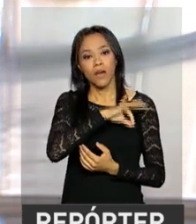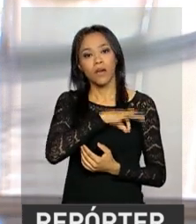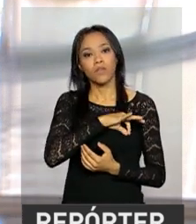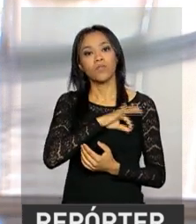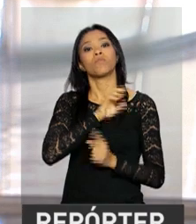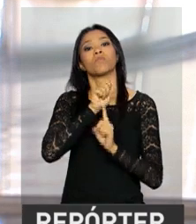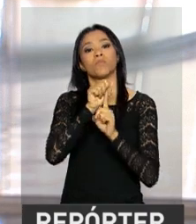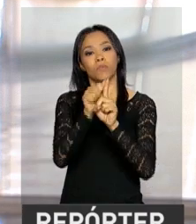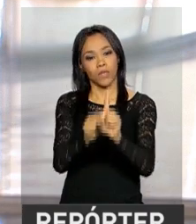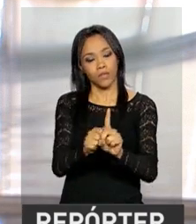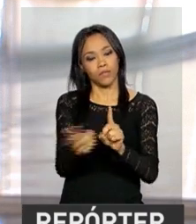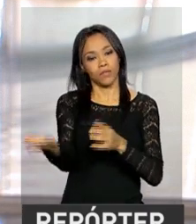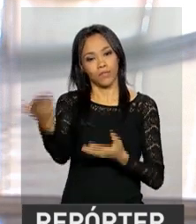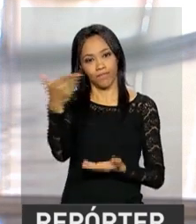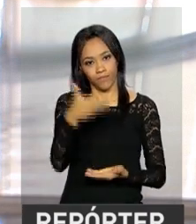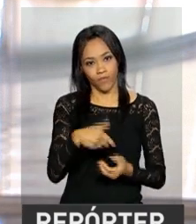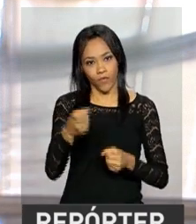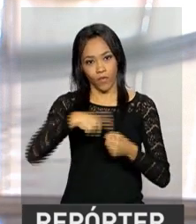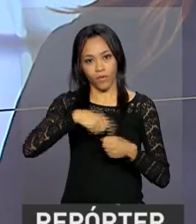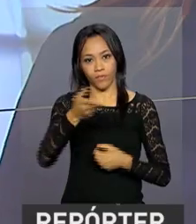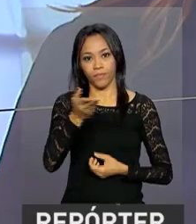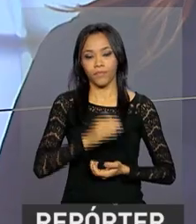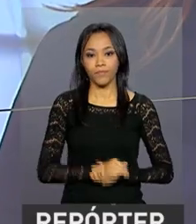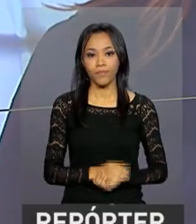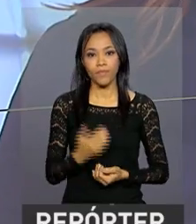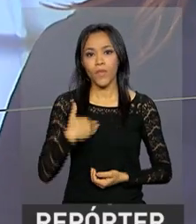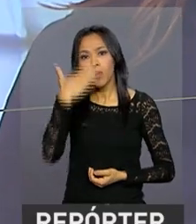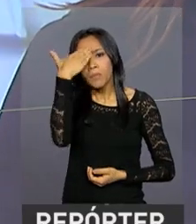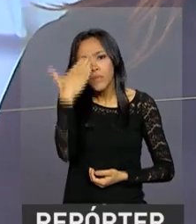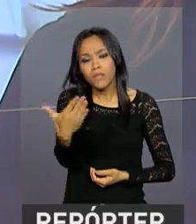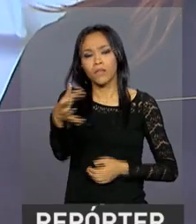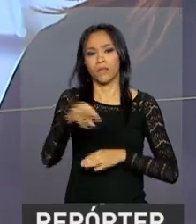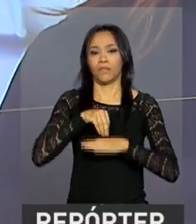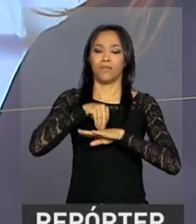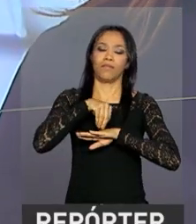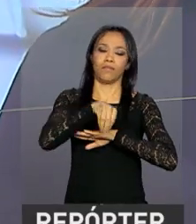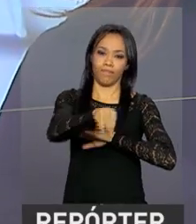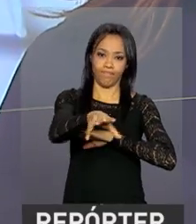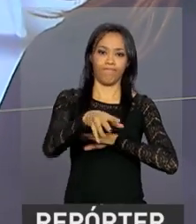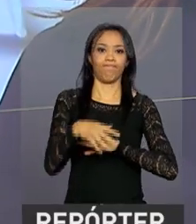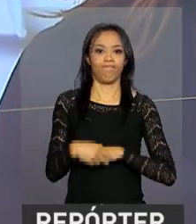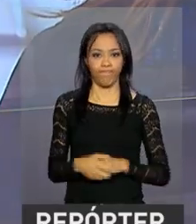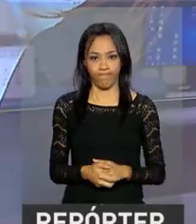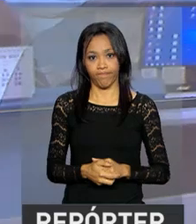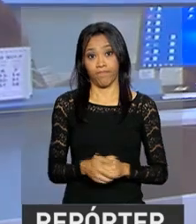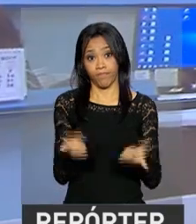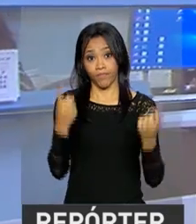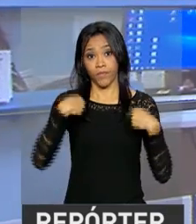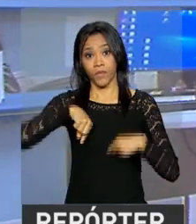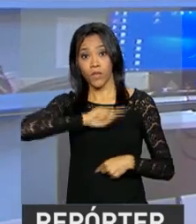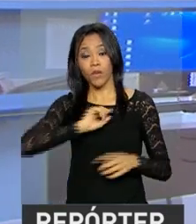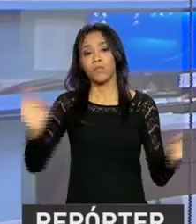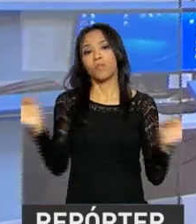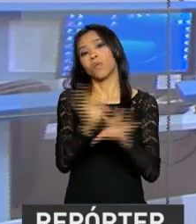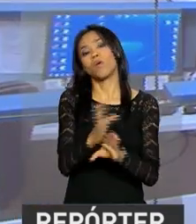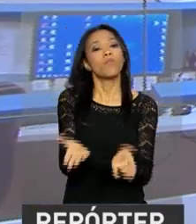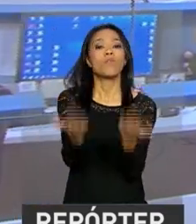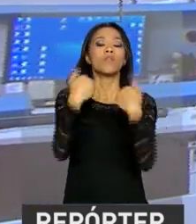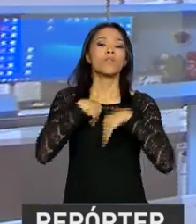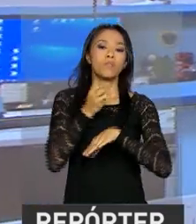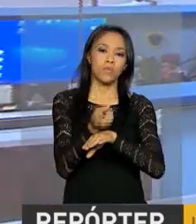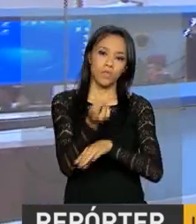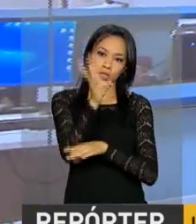por mês. Volto com você no estúdio, Leandro. Ok, Gabriela, obrigado pelas suas informações. E nós ficamos por aqui. Voltamos